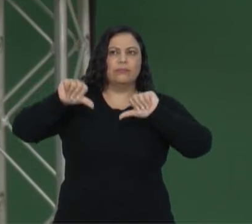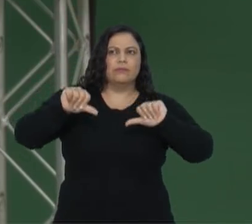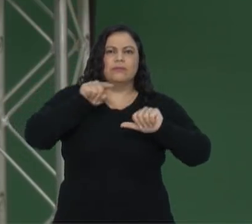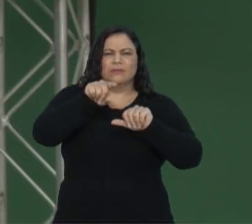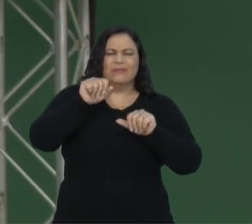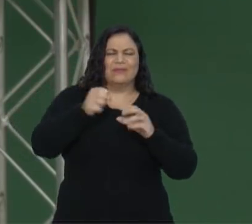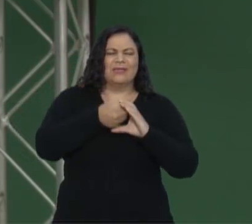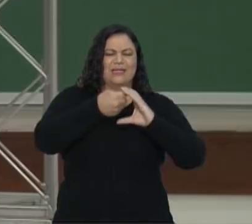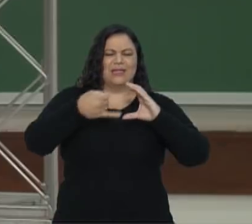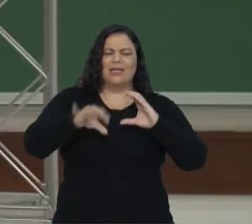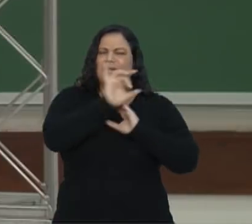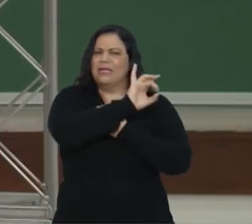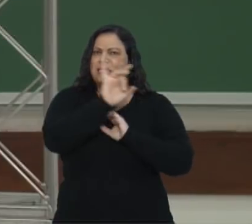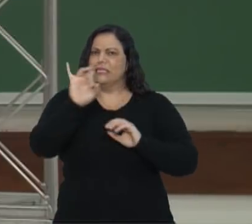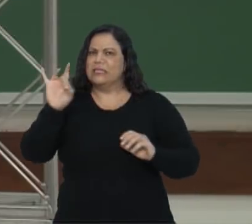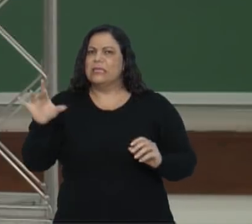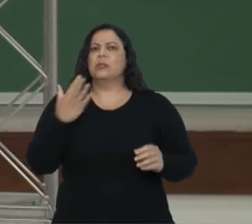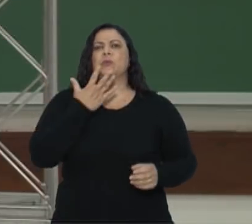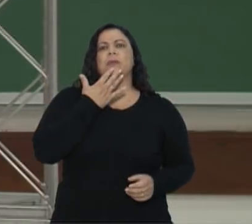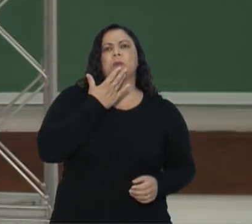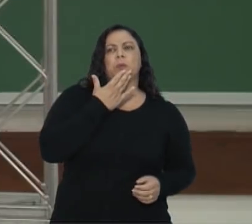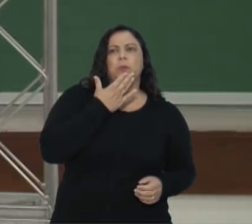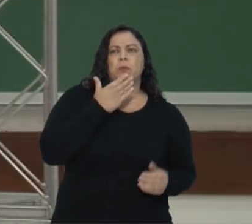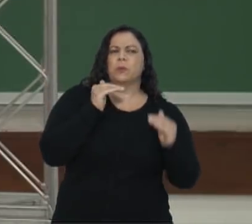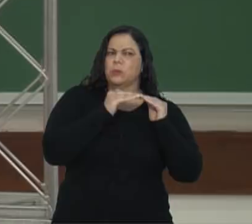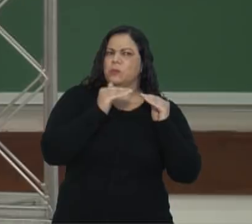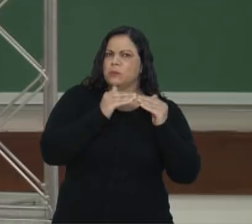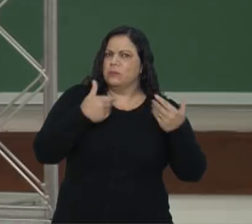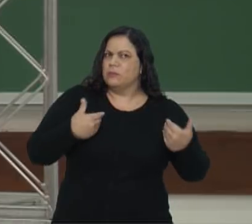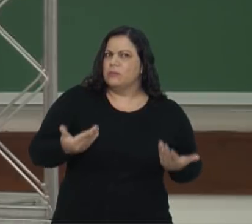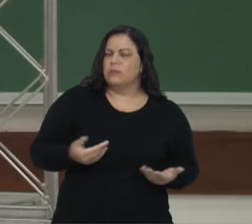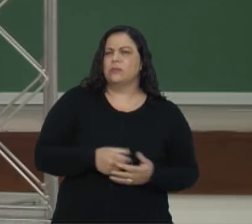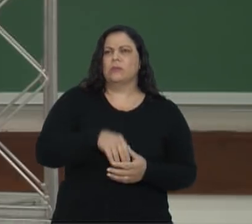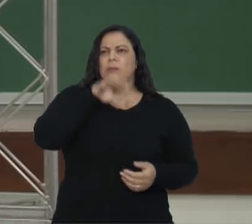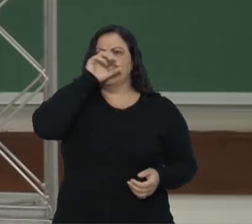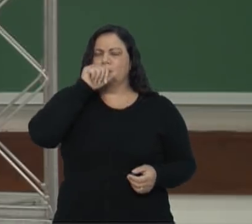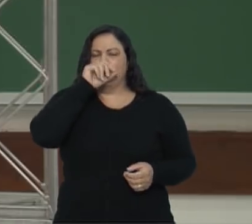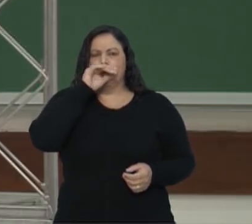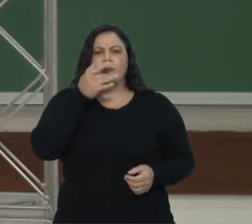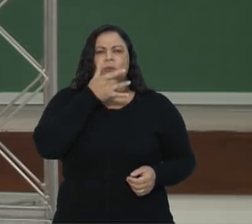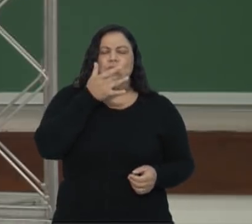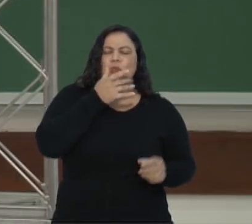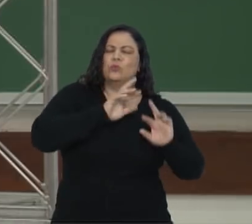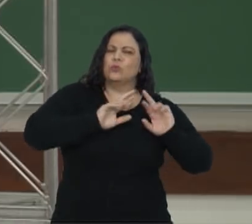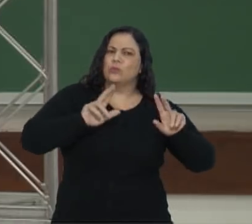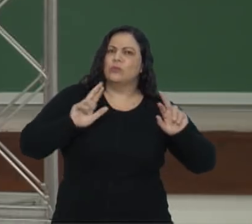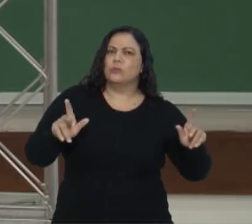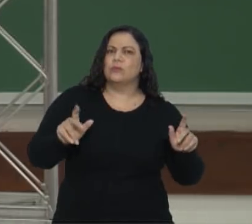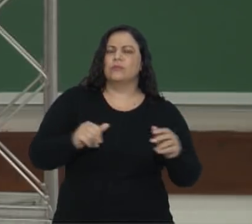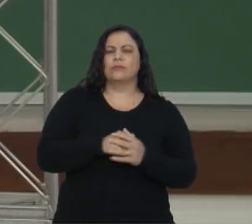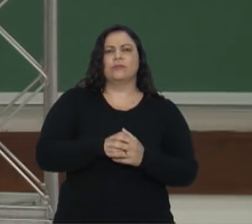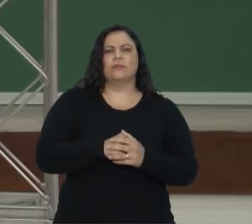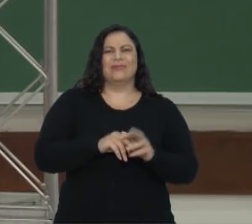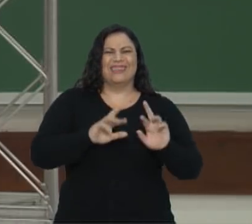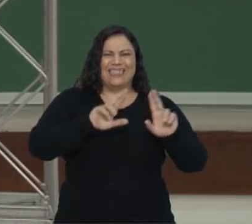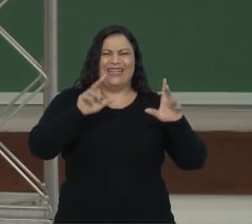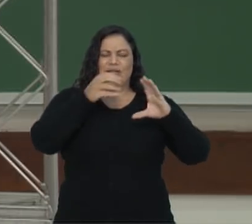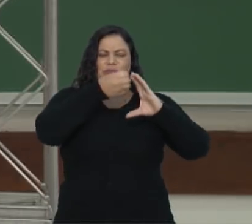uma característica? Uma cor, um cheiro, um gosto, uma textura, um